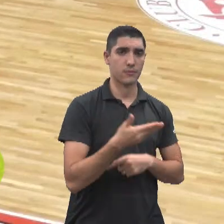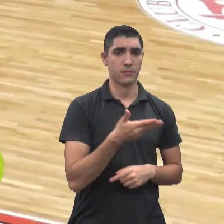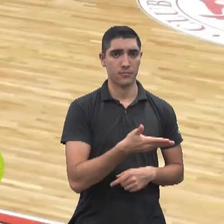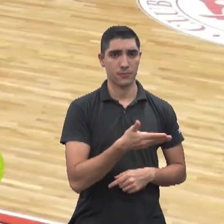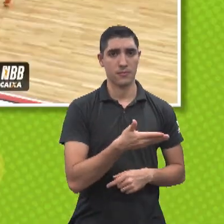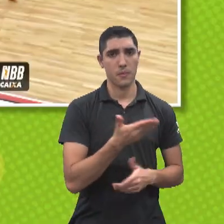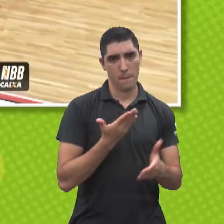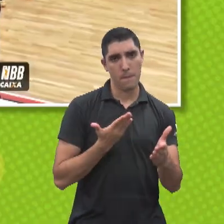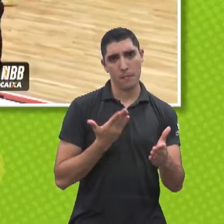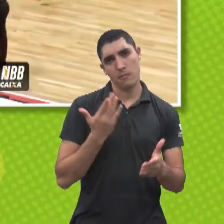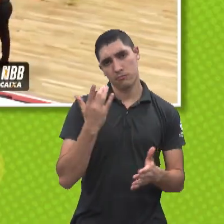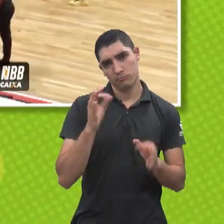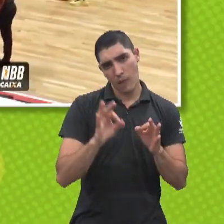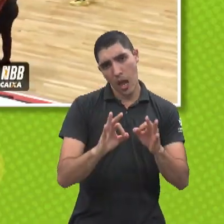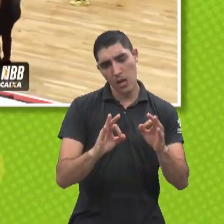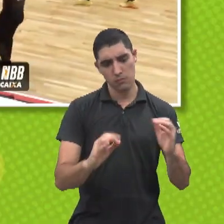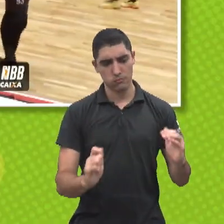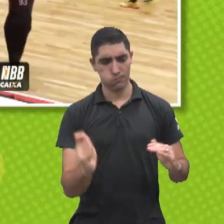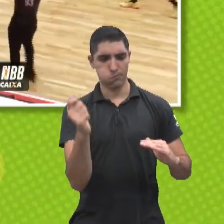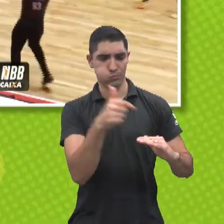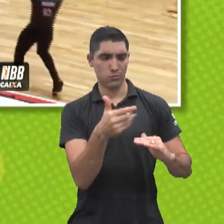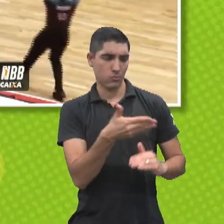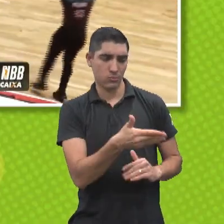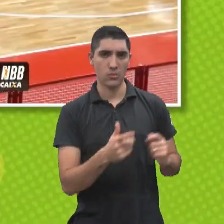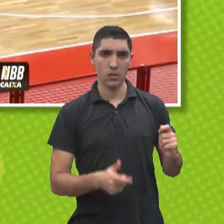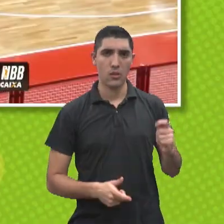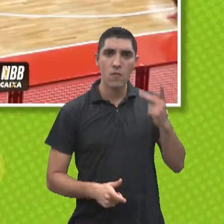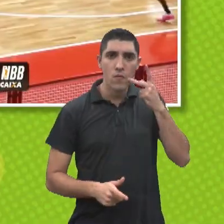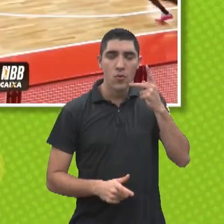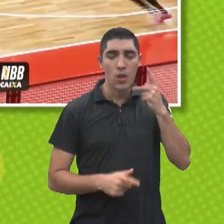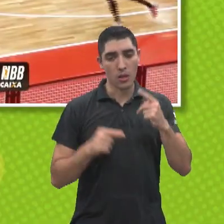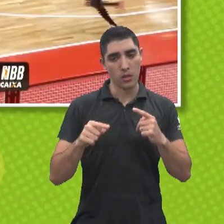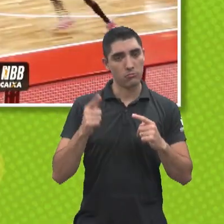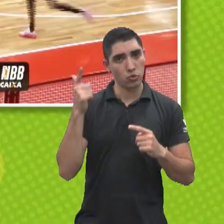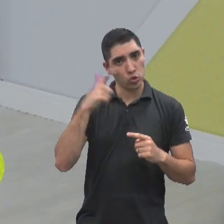passar, né? Vencer o Fortaleza e voltar a vencer no campeonato.